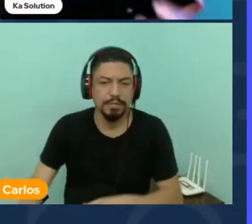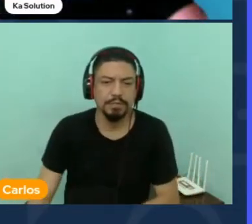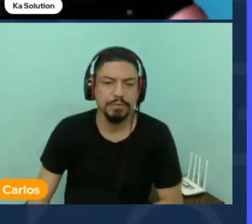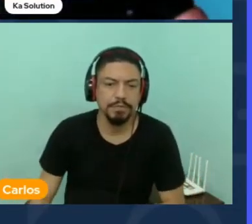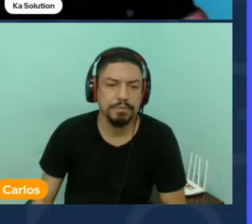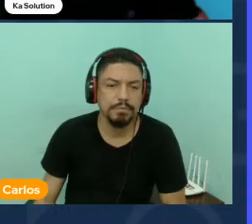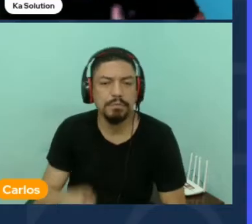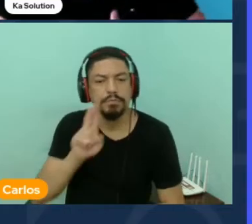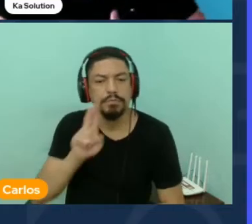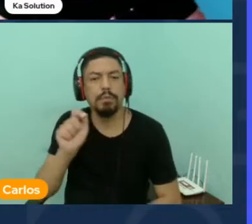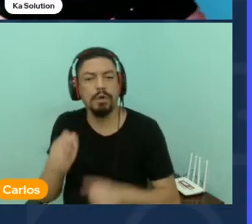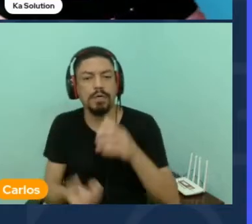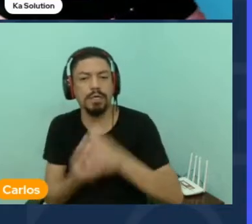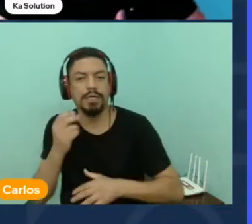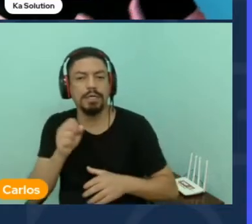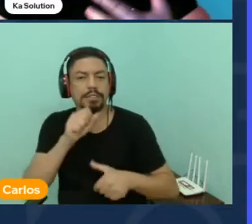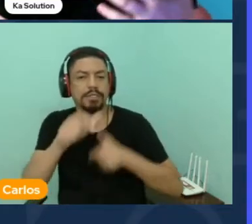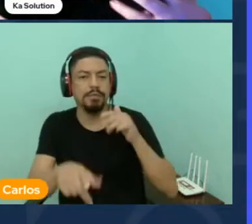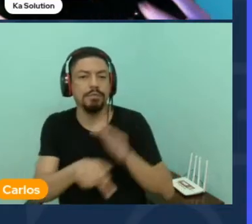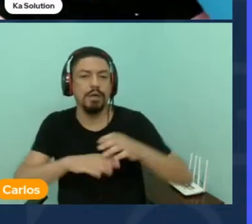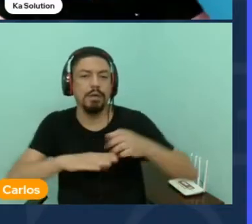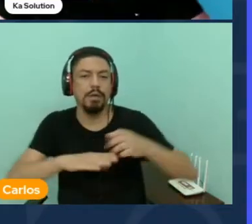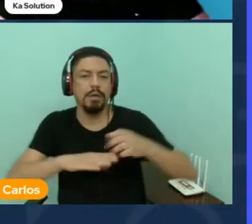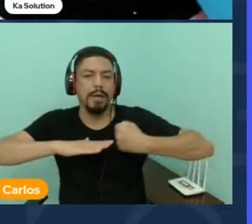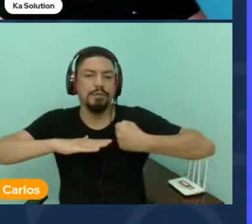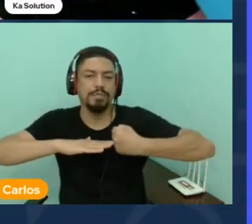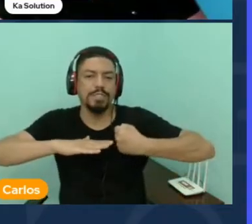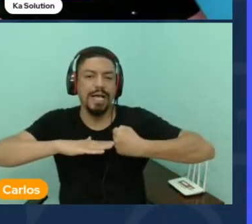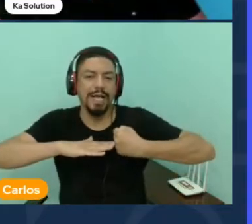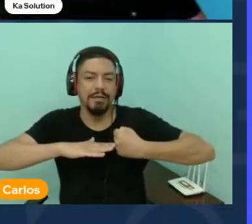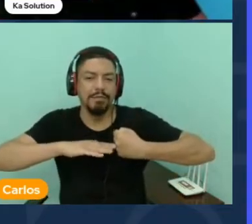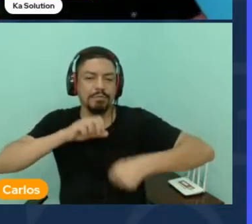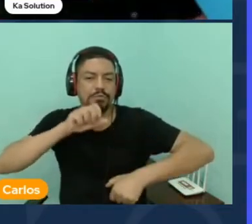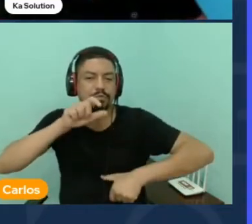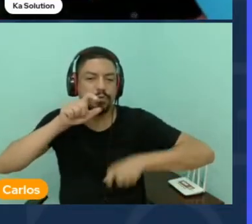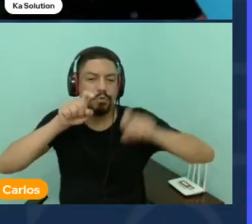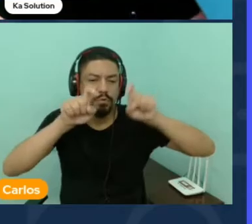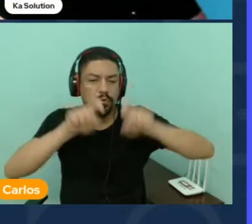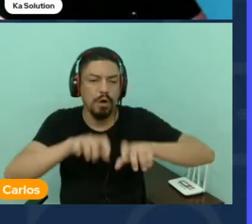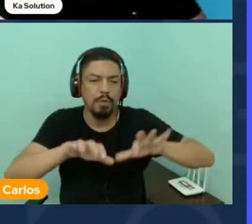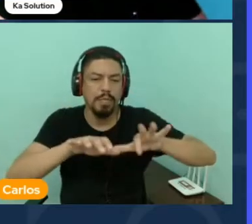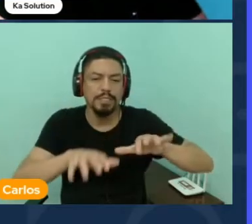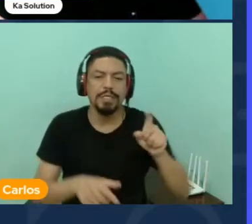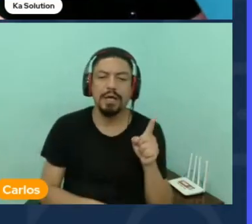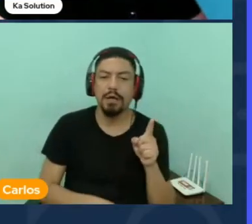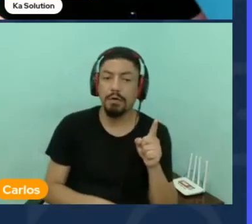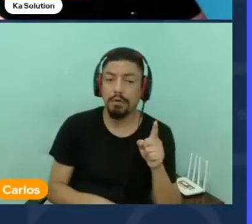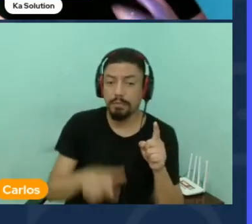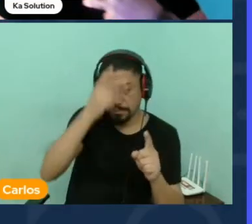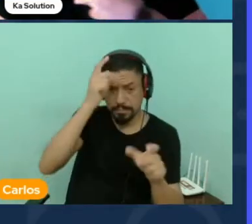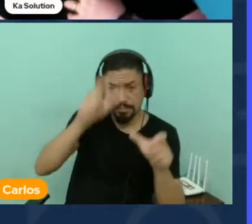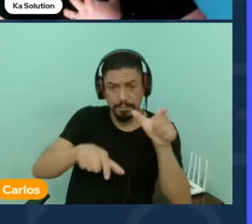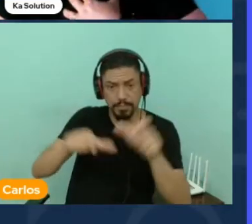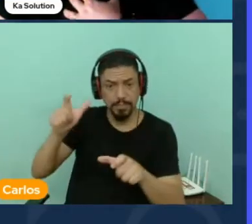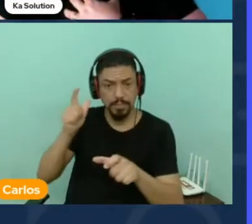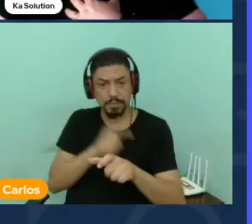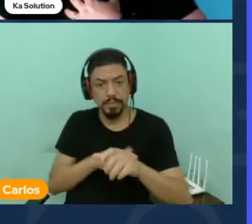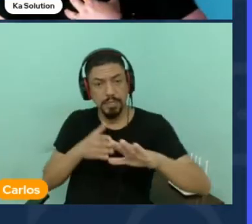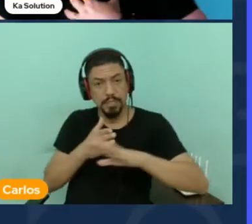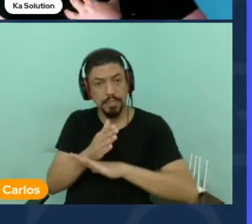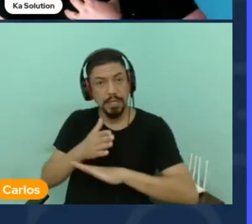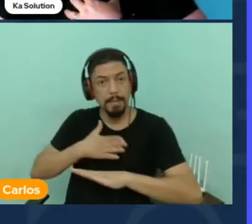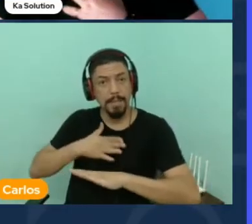criar serviços de banco de dados, criar serviços de computação. Aqui são as pessoas que podem entrar na minha conta